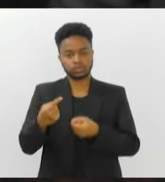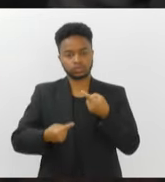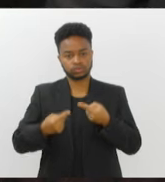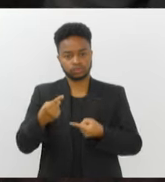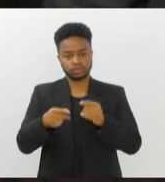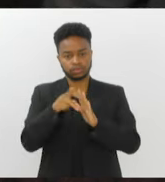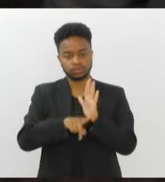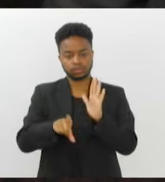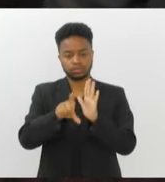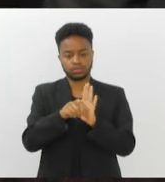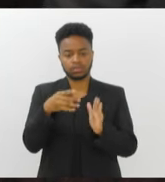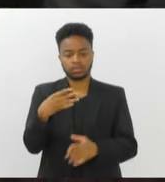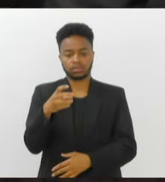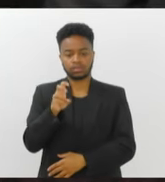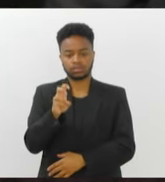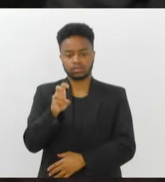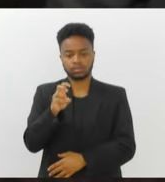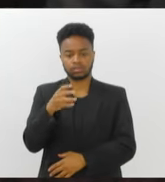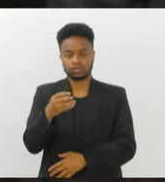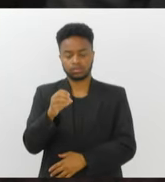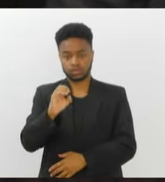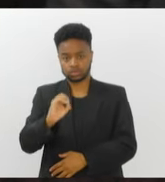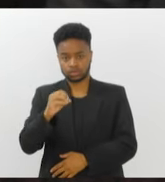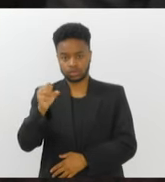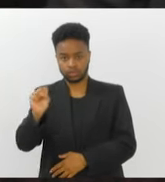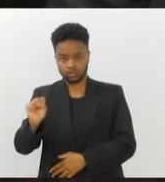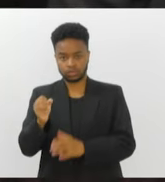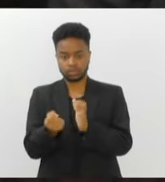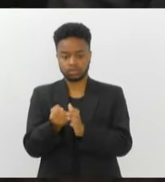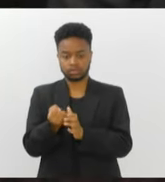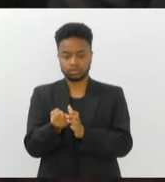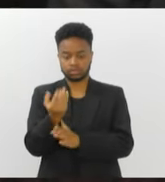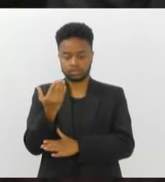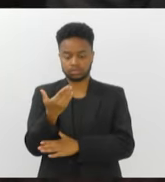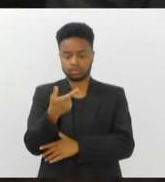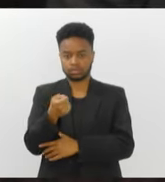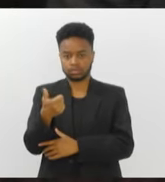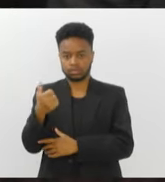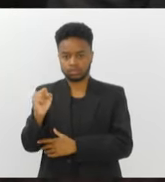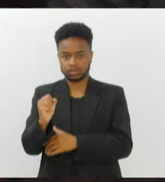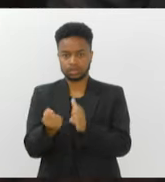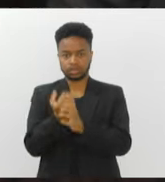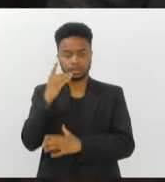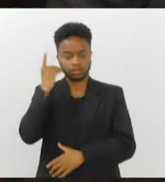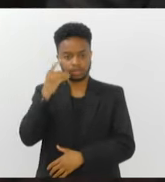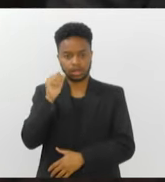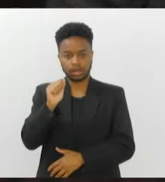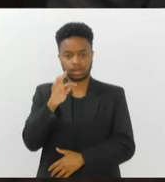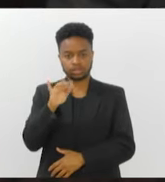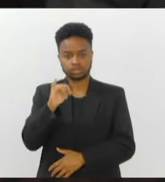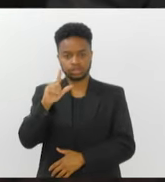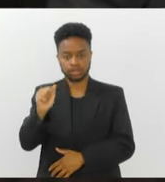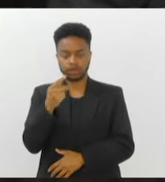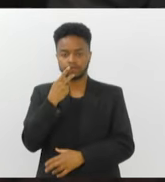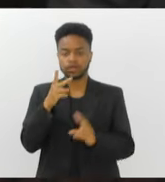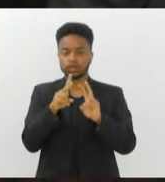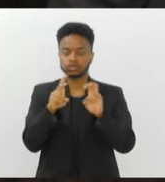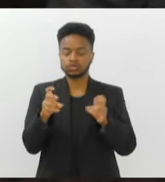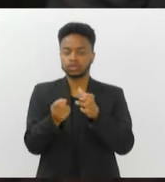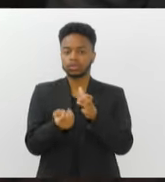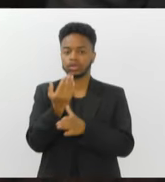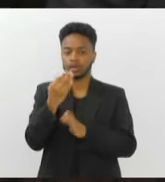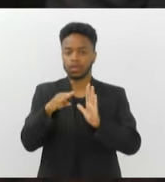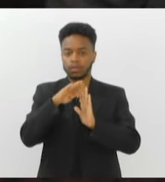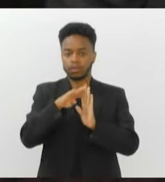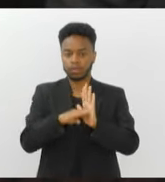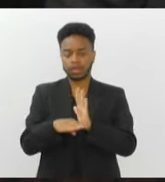de lei 4.508. de 2018, de autoria do deputado Átila Nunes, que dispõe sobre a criação de